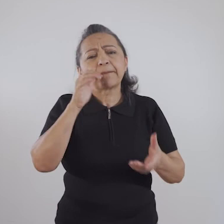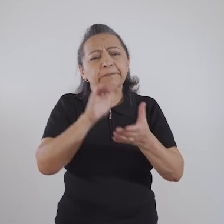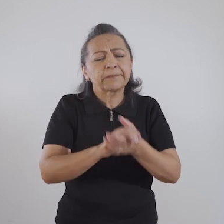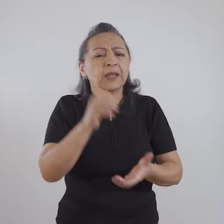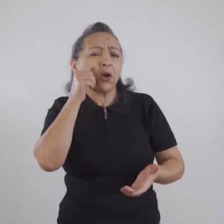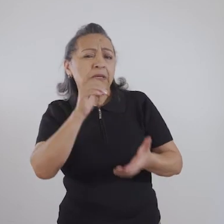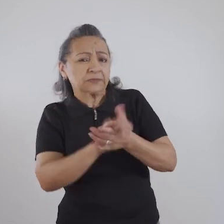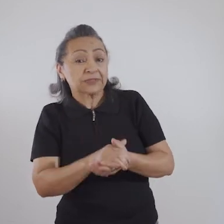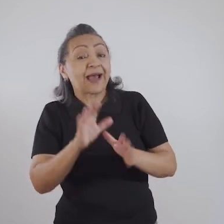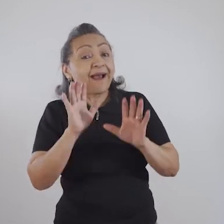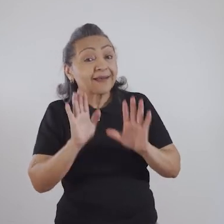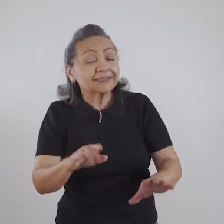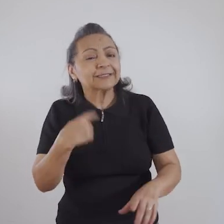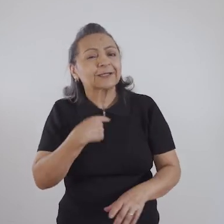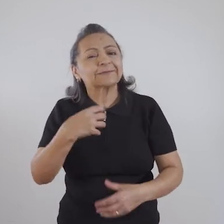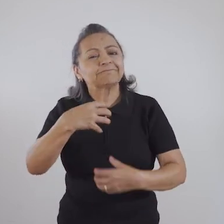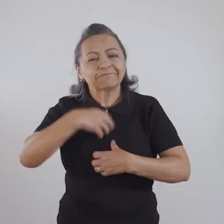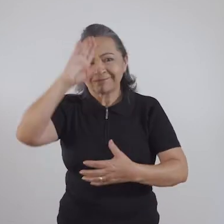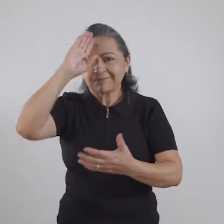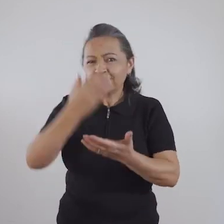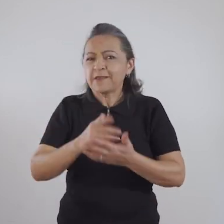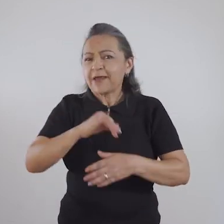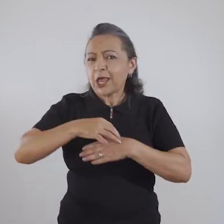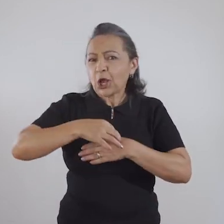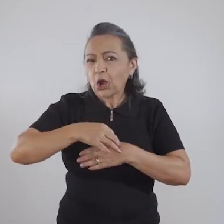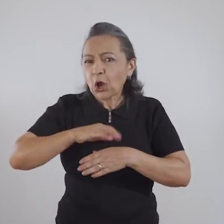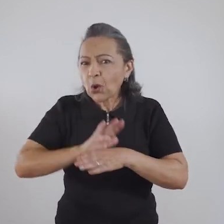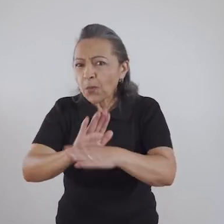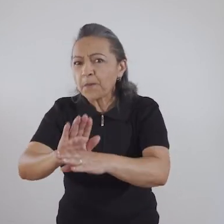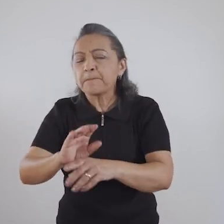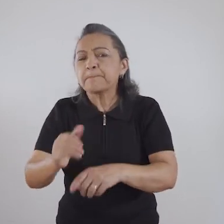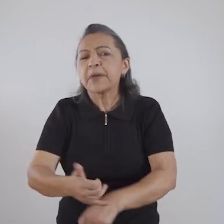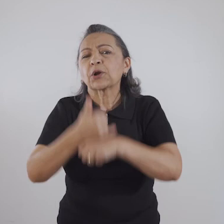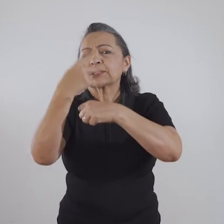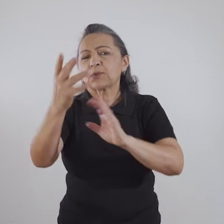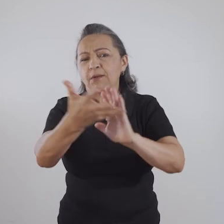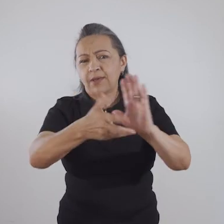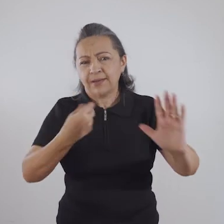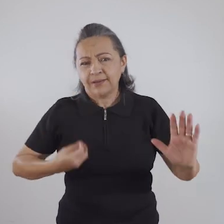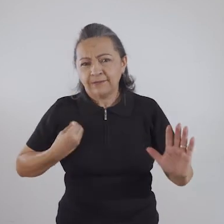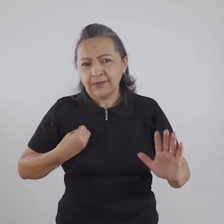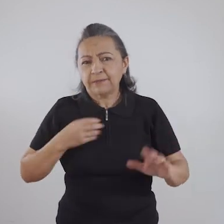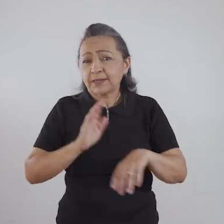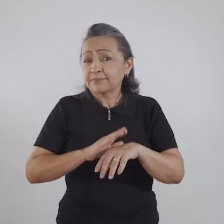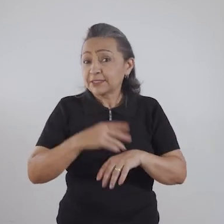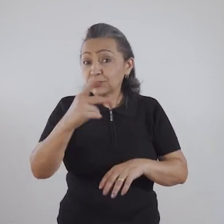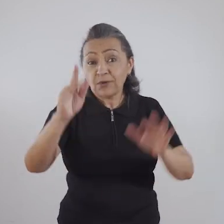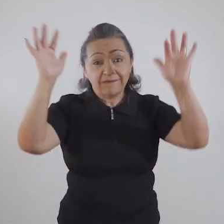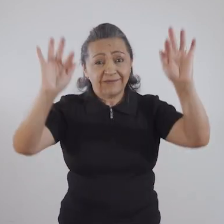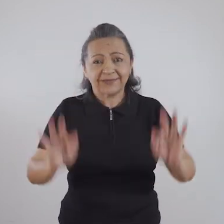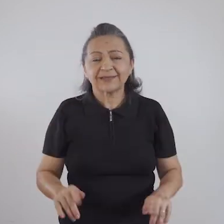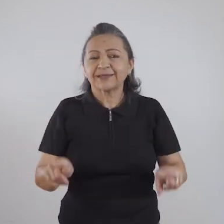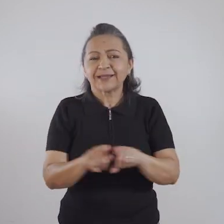dividir com o meu parceiro, com a minha parceira. E, desta forma, a gente acredita que você estará contribuindo para a sua